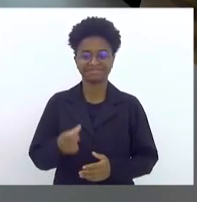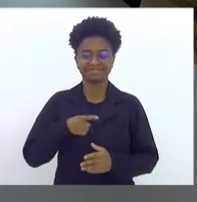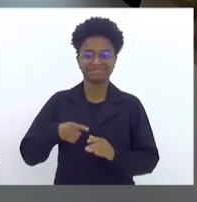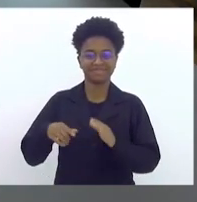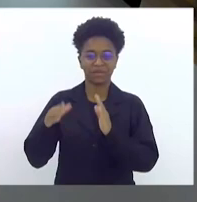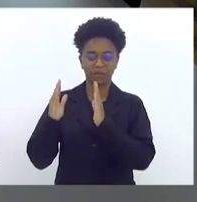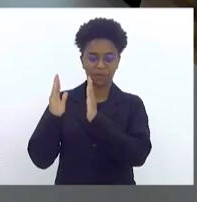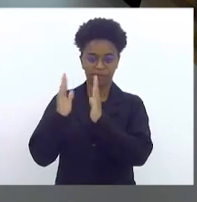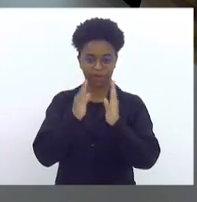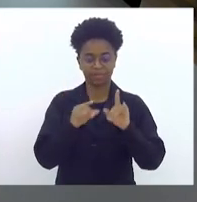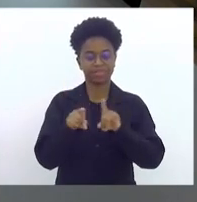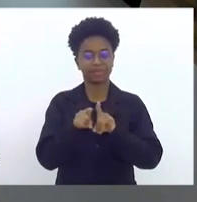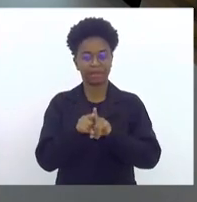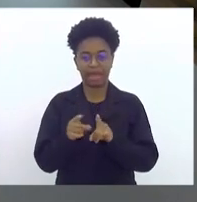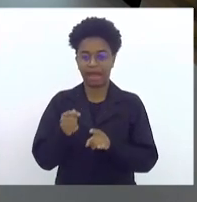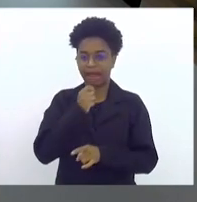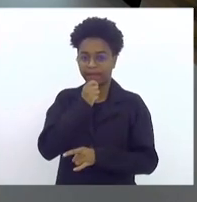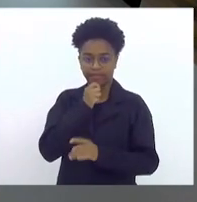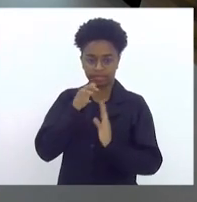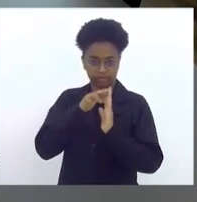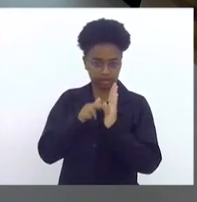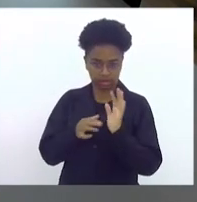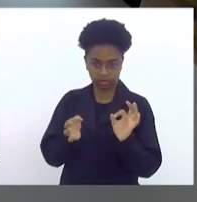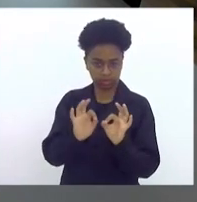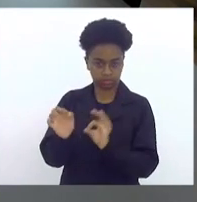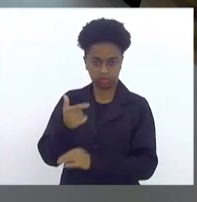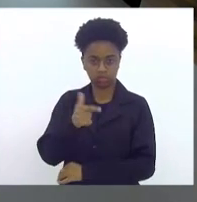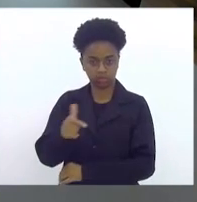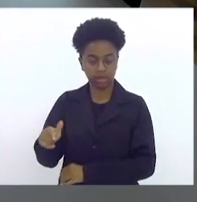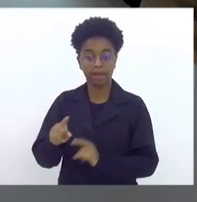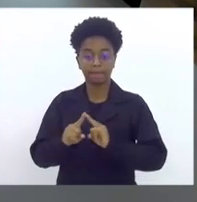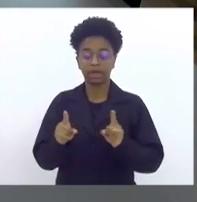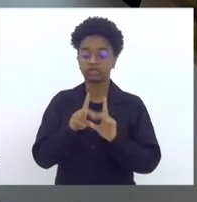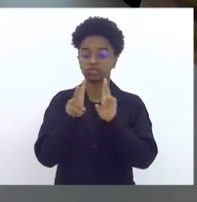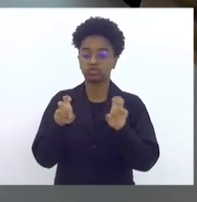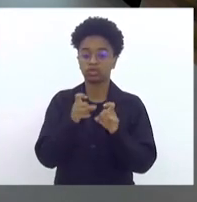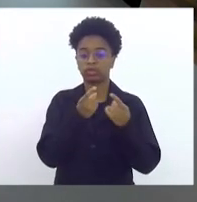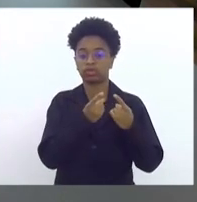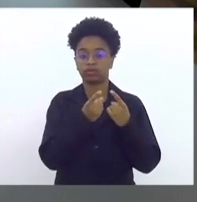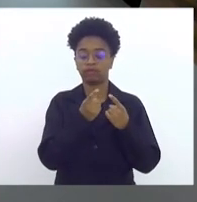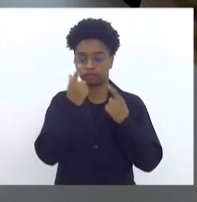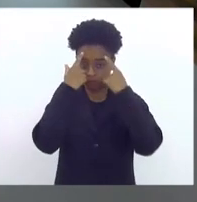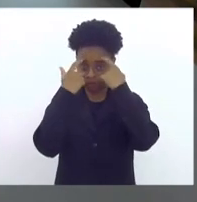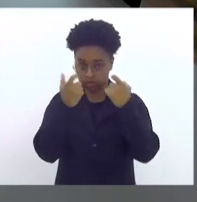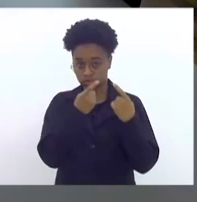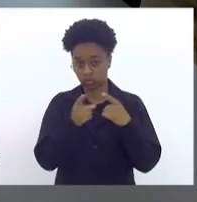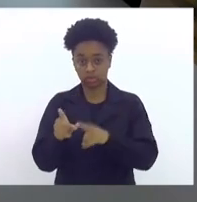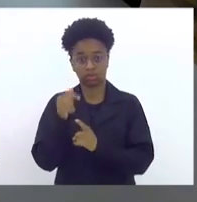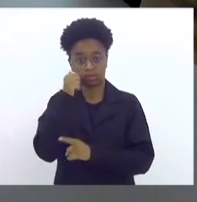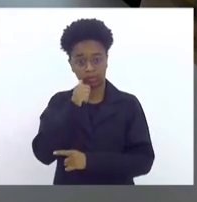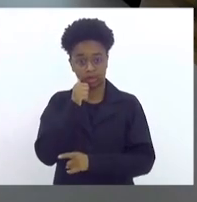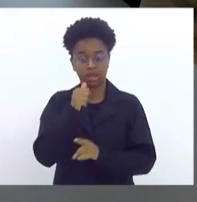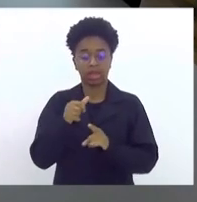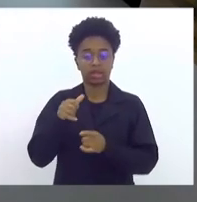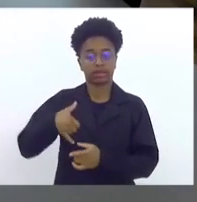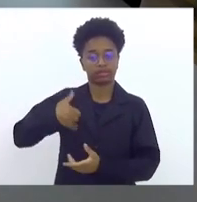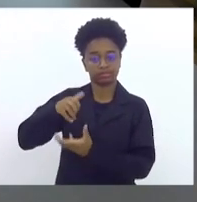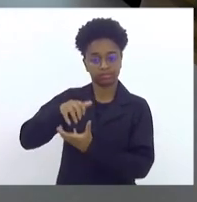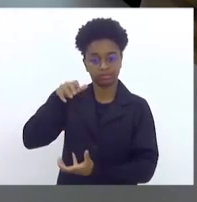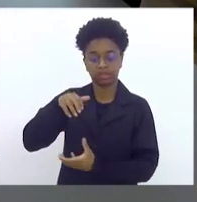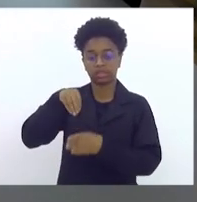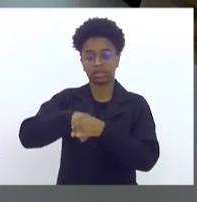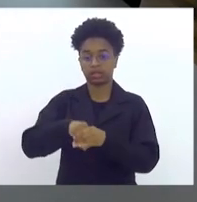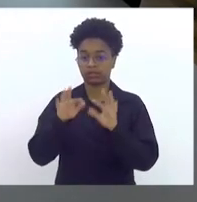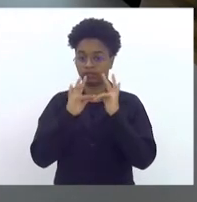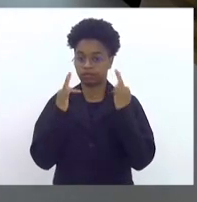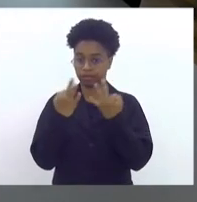foi regulamentado que a gente está lutando aí para regulamentar que é de Combate à violência contra as mulheres idosos no âmbito do ser